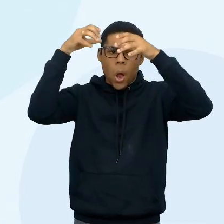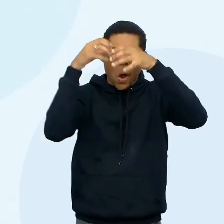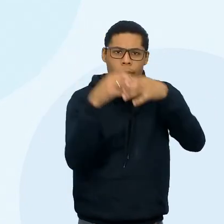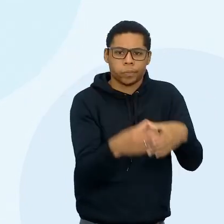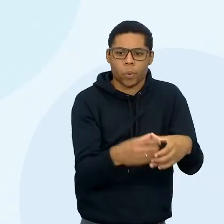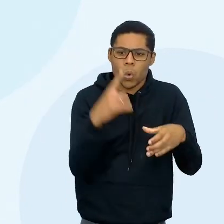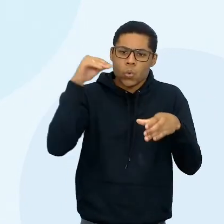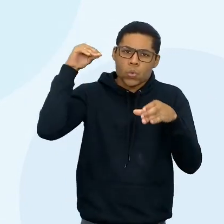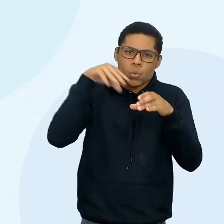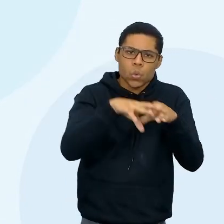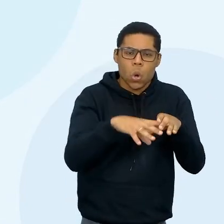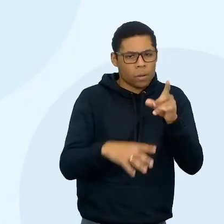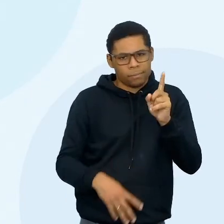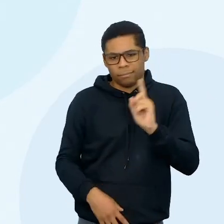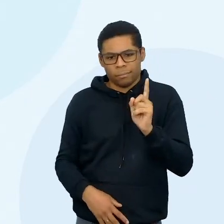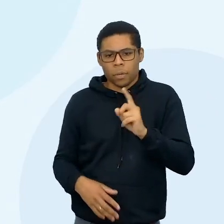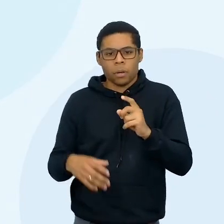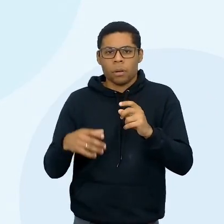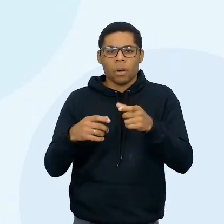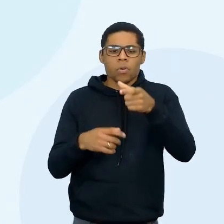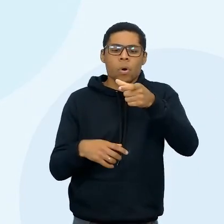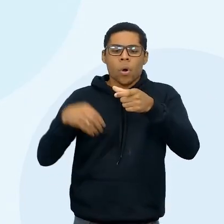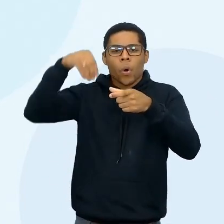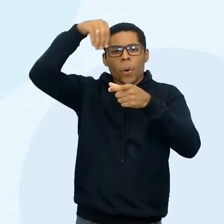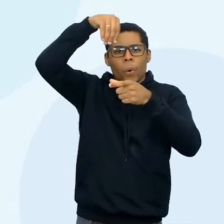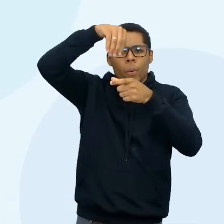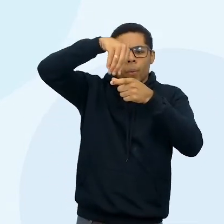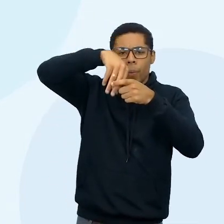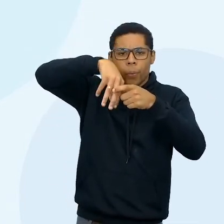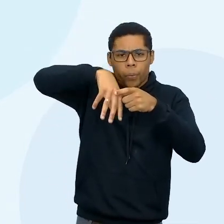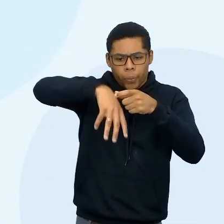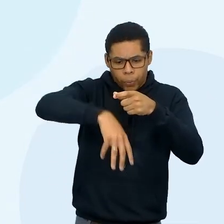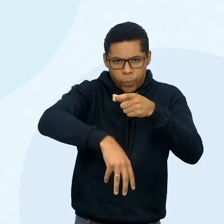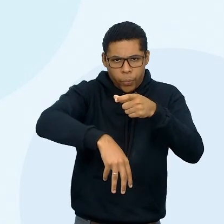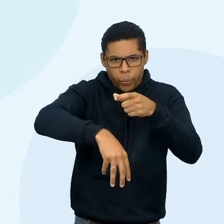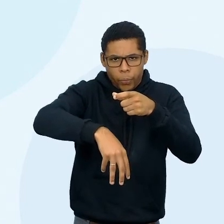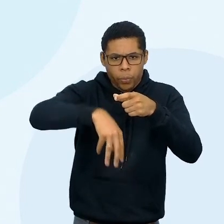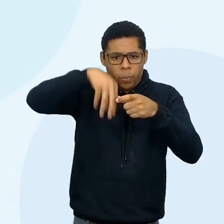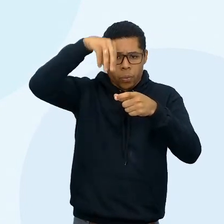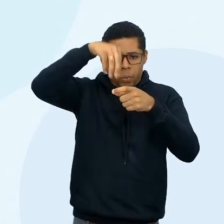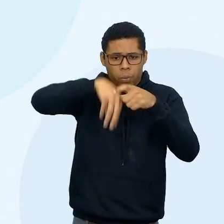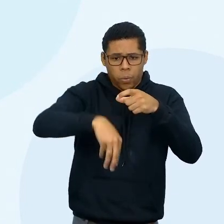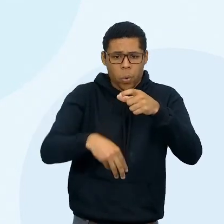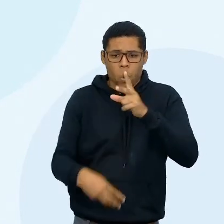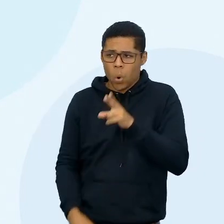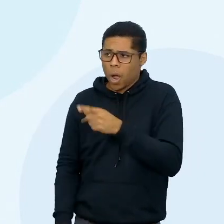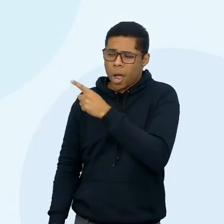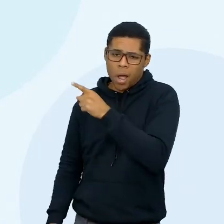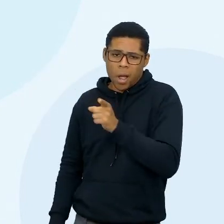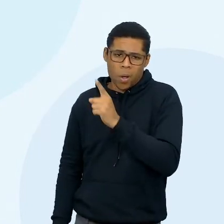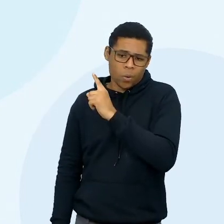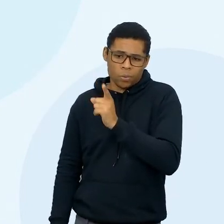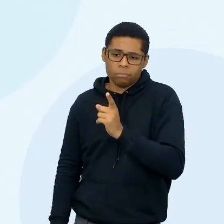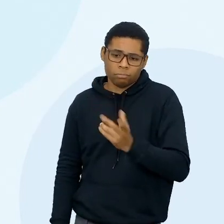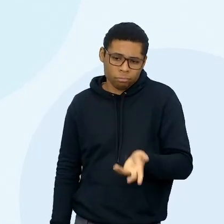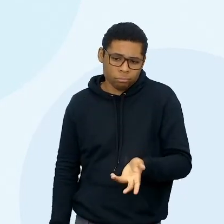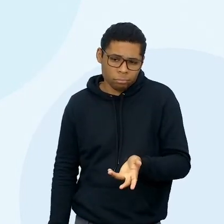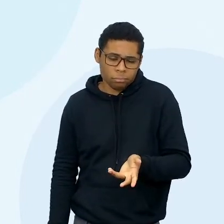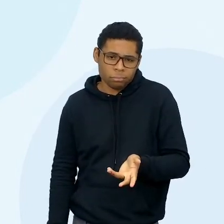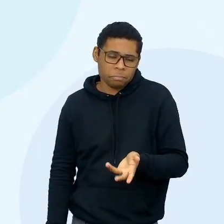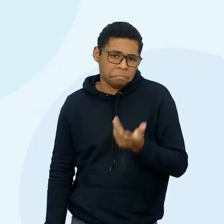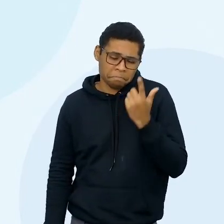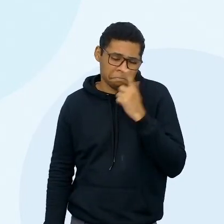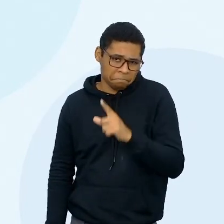garrafa. Buraco por buraco, eu deixo o buraco, então, do jeito que eu mostrei para você agora mesmo. E aí não